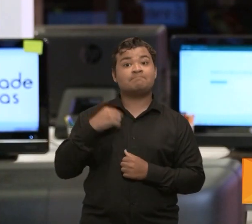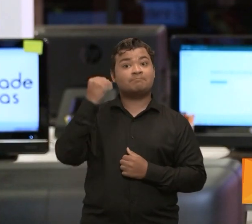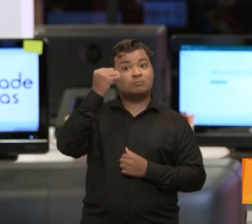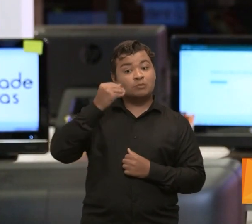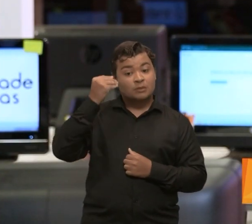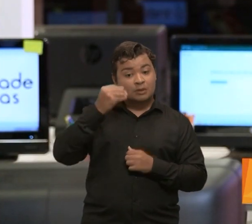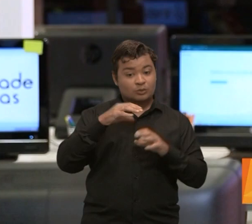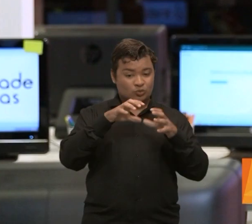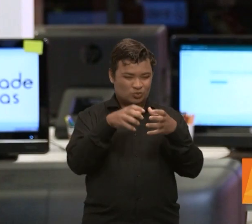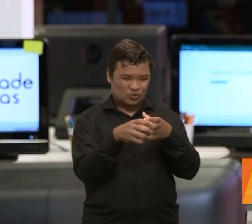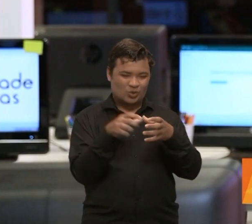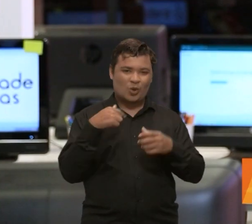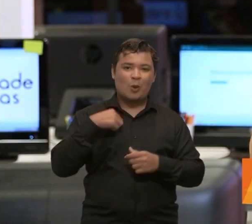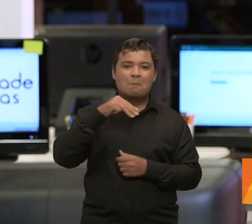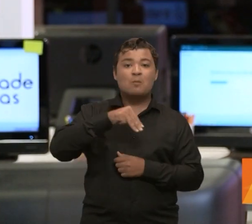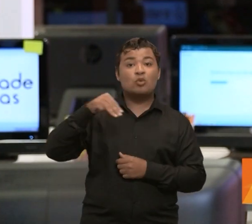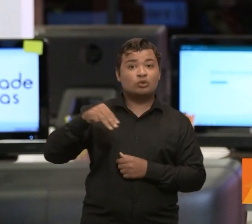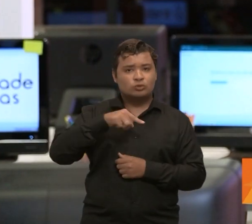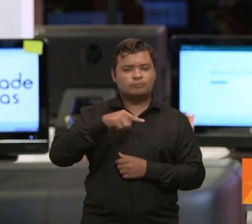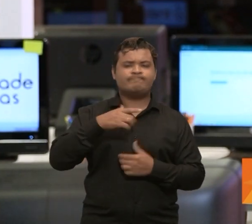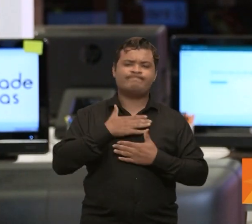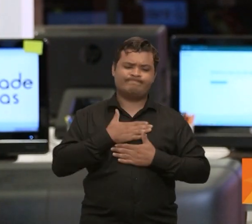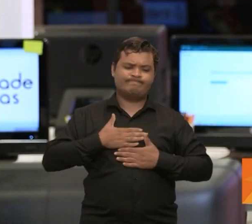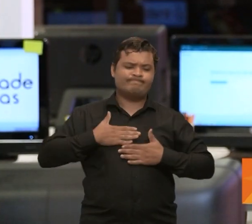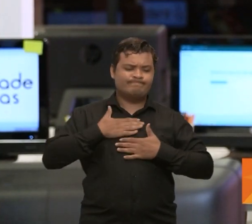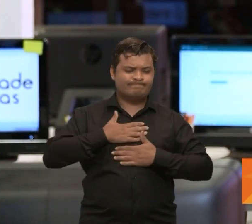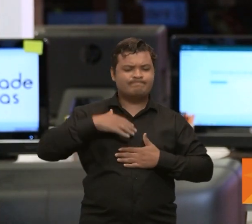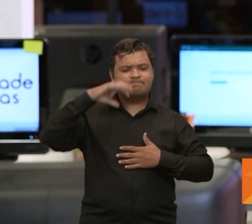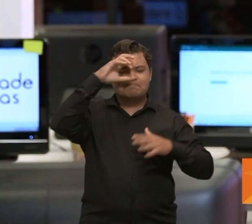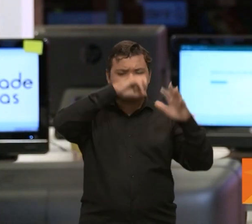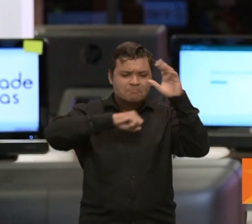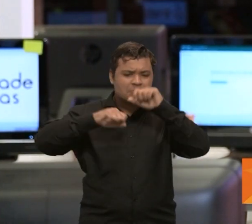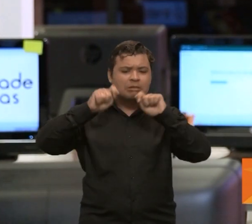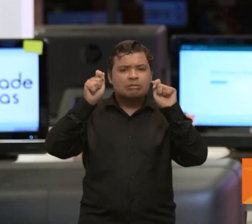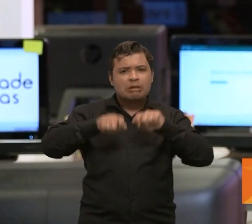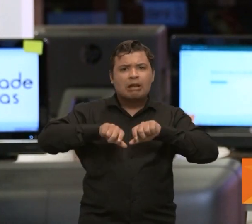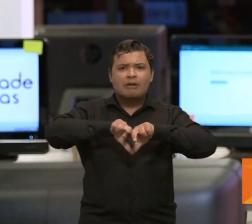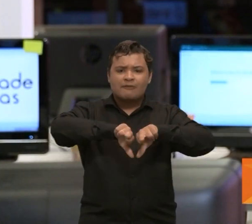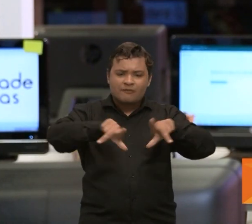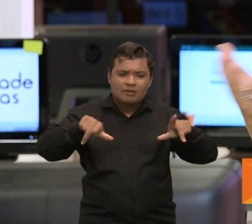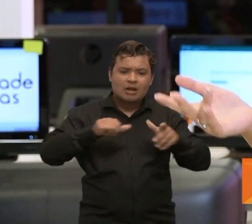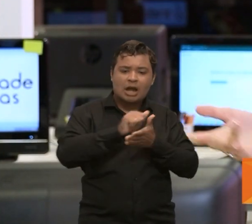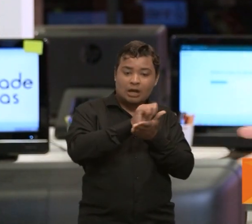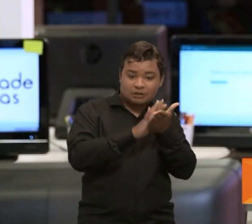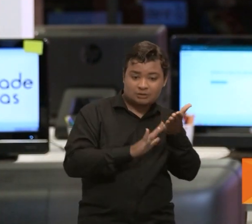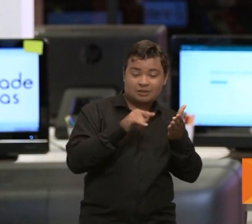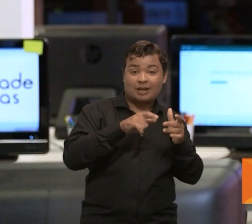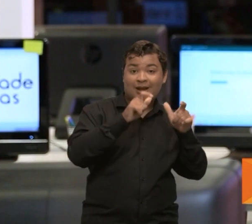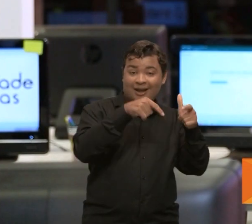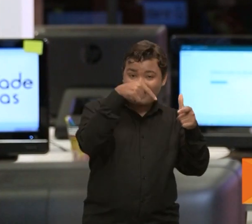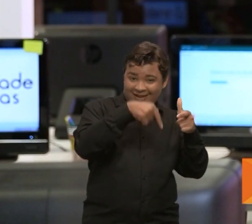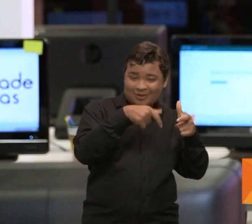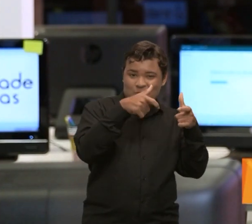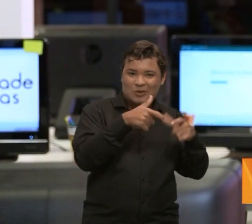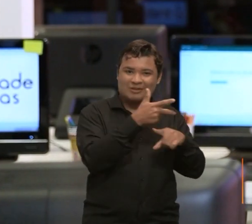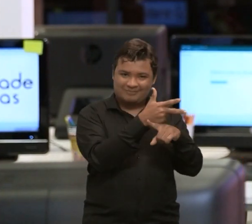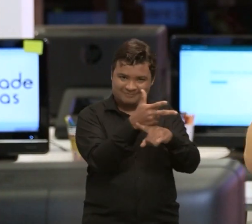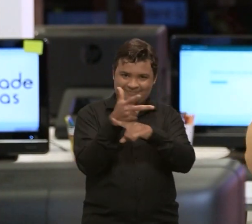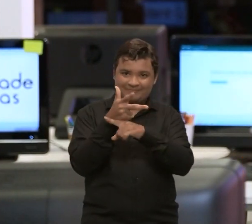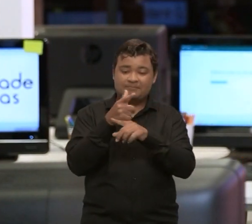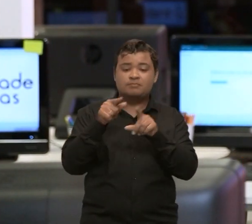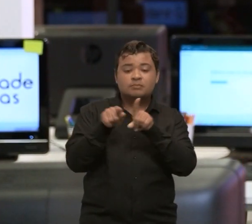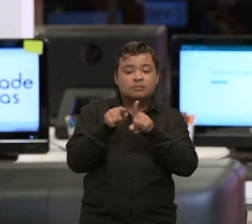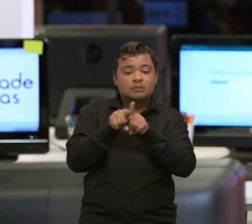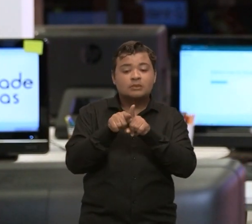turma está sendo bem enriquecedora, porque eu posso desenvolver várias atividades aqui no set de gravação e também